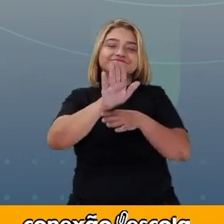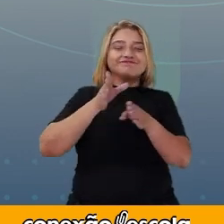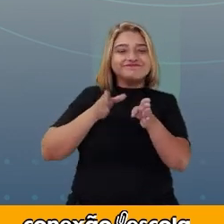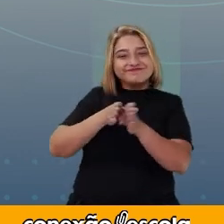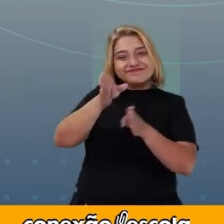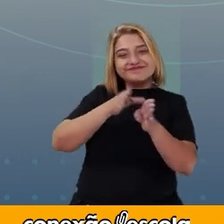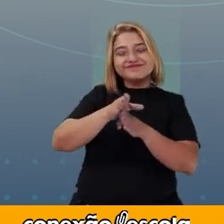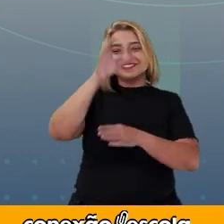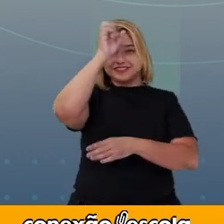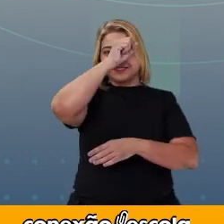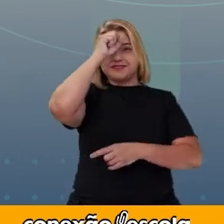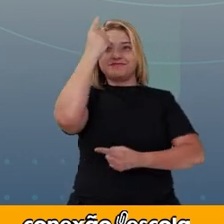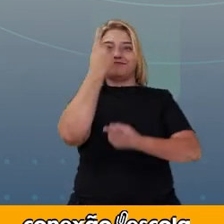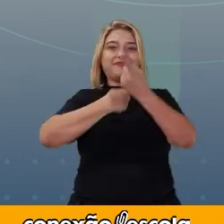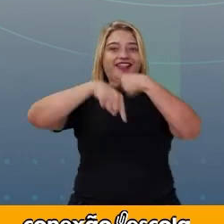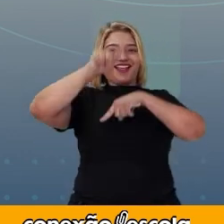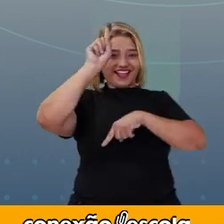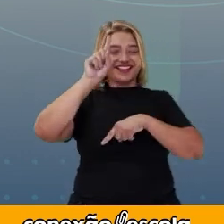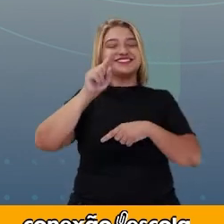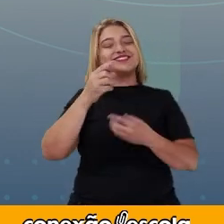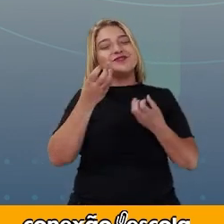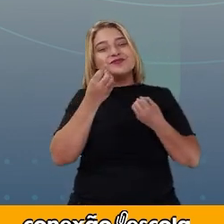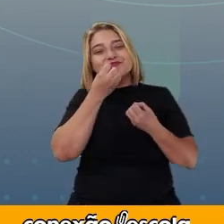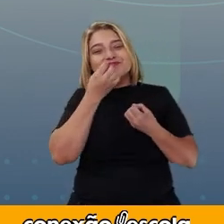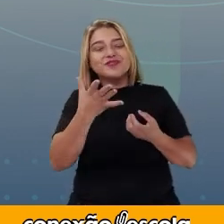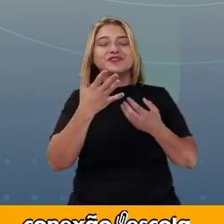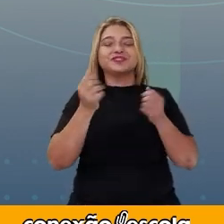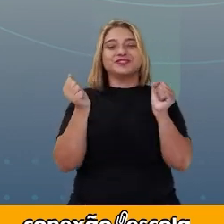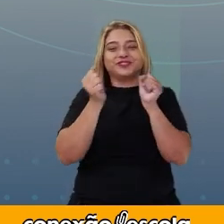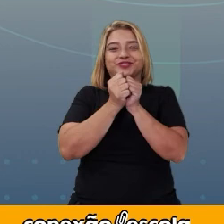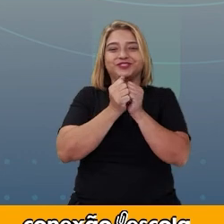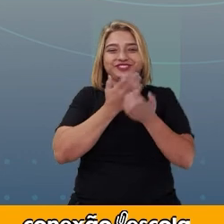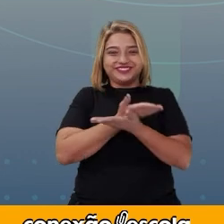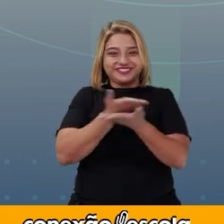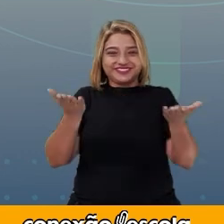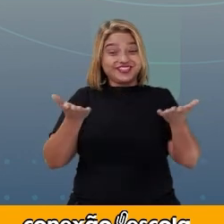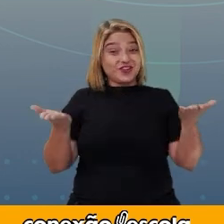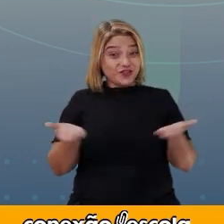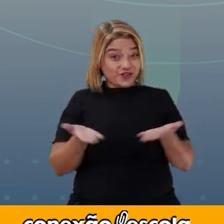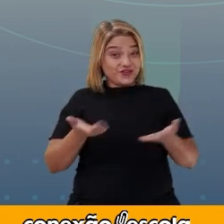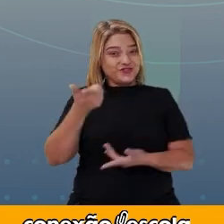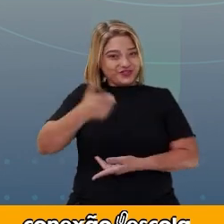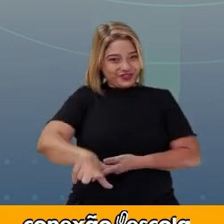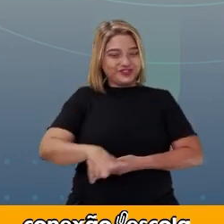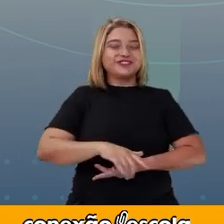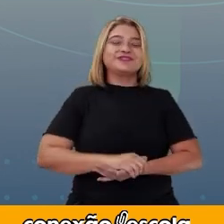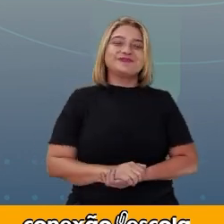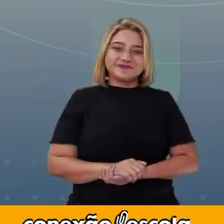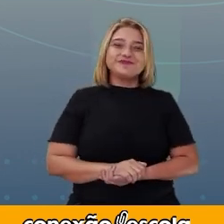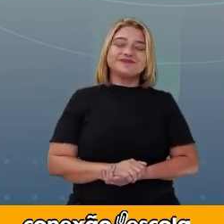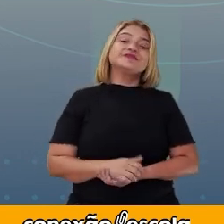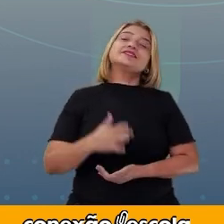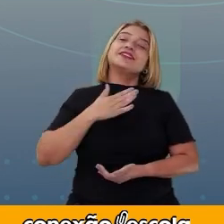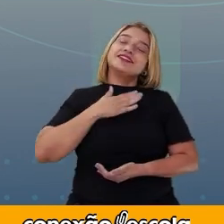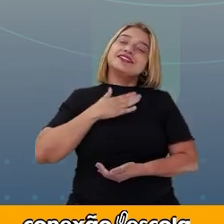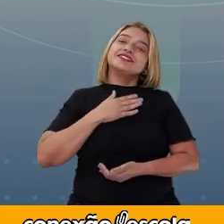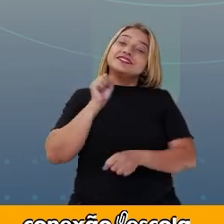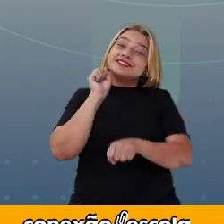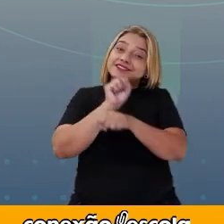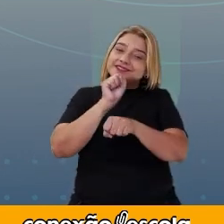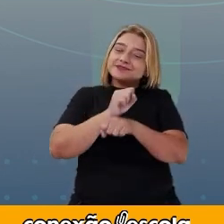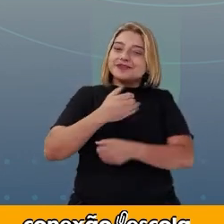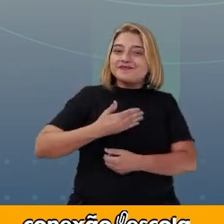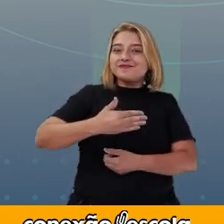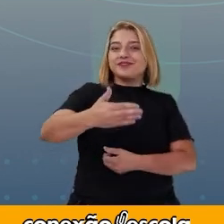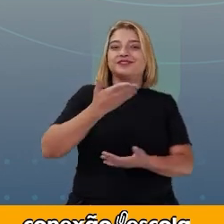de ensino-aprendizagem. Foi muito bom estar aqui com você mais uma vez. E eu te espero